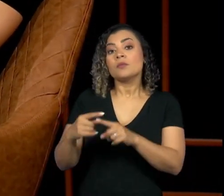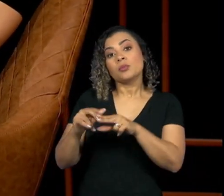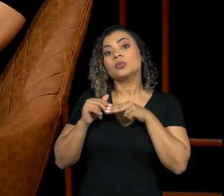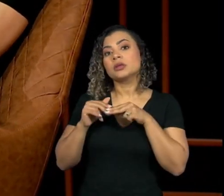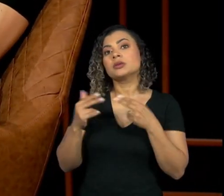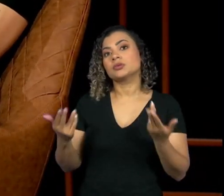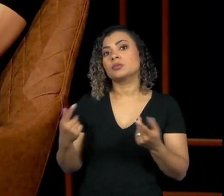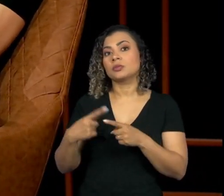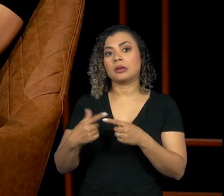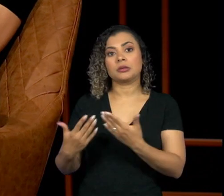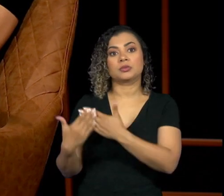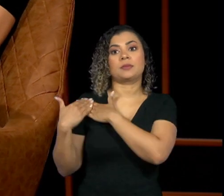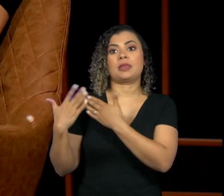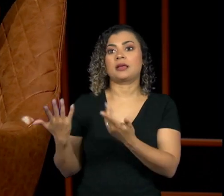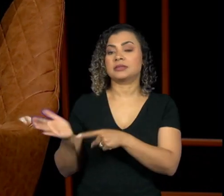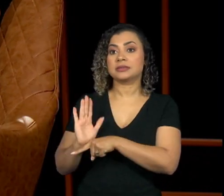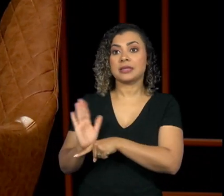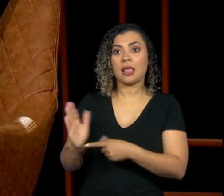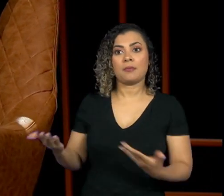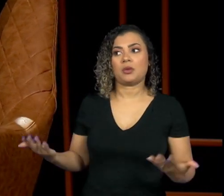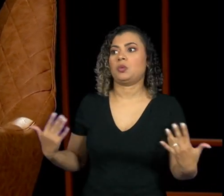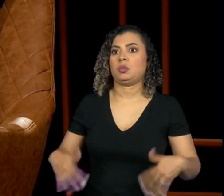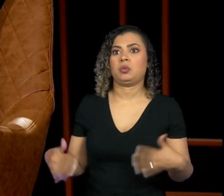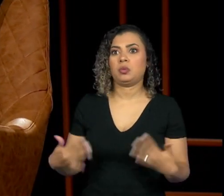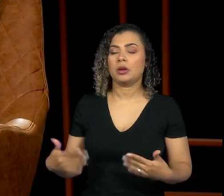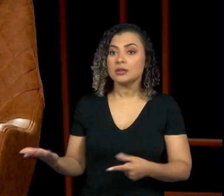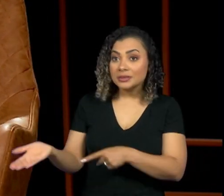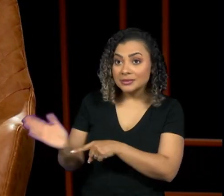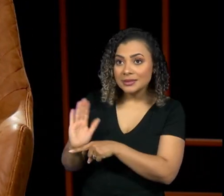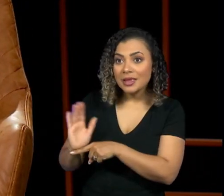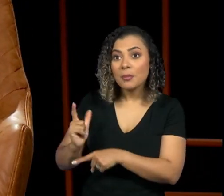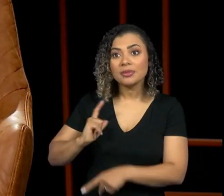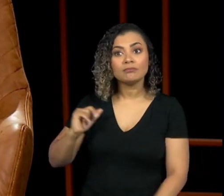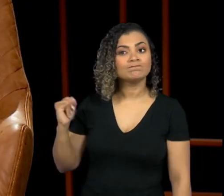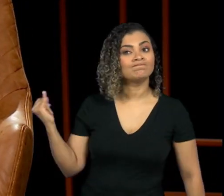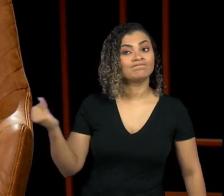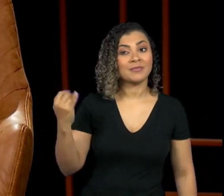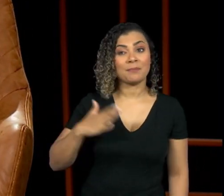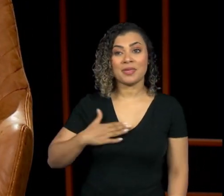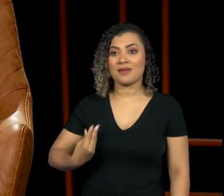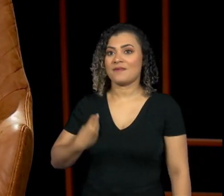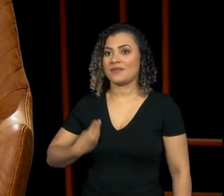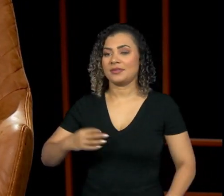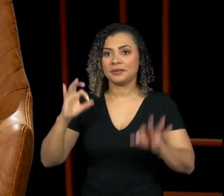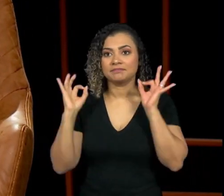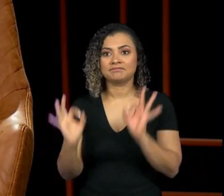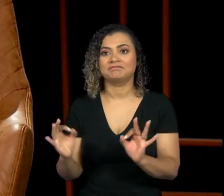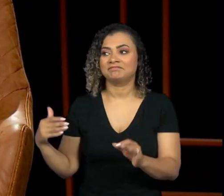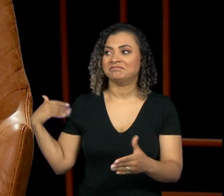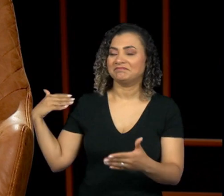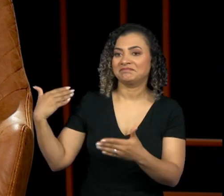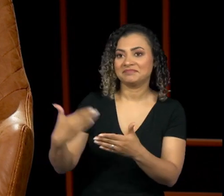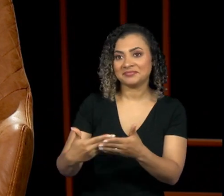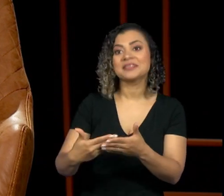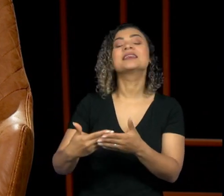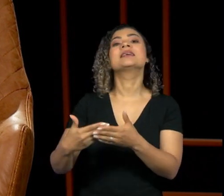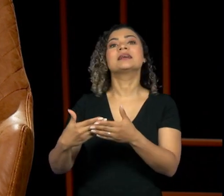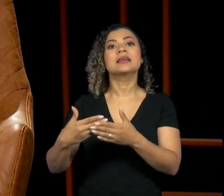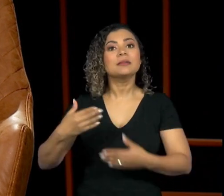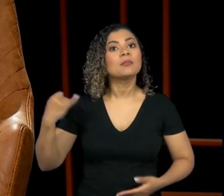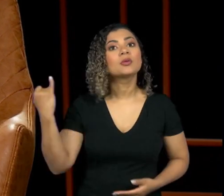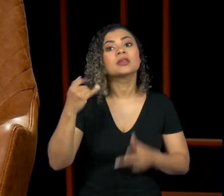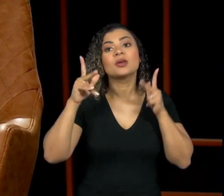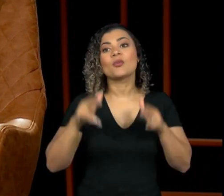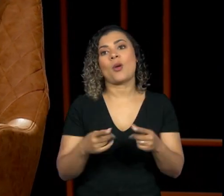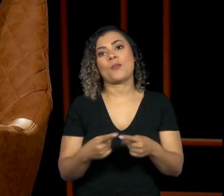né? Responsa, fazer cinema. E como eu já falei para vocês, o cinema tem uma importância na minha vida muito grande. Tão quanto